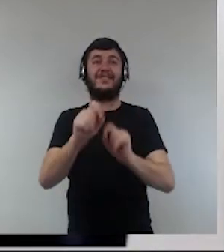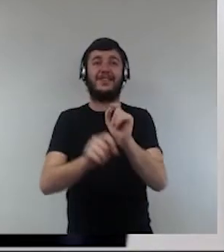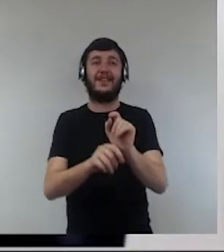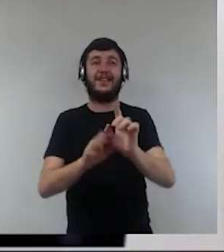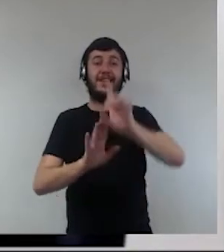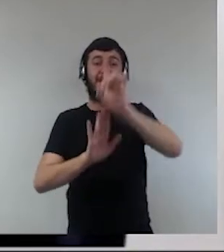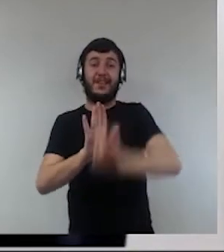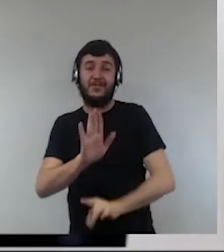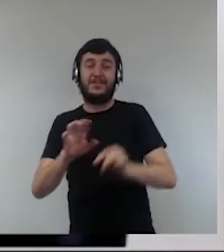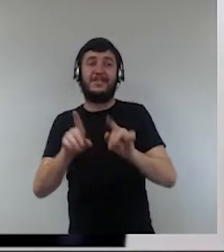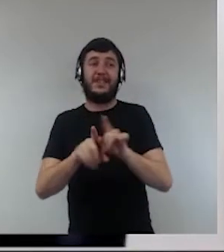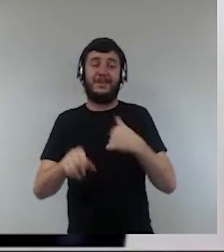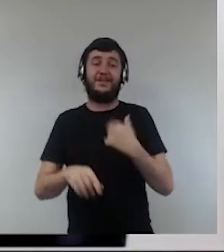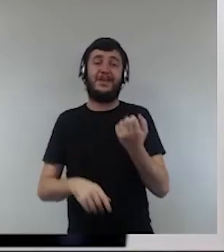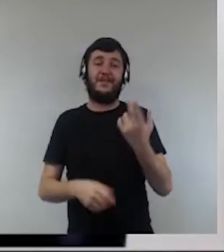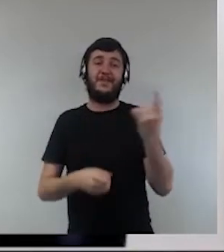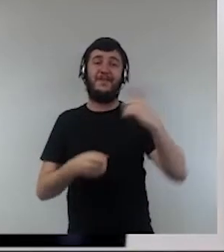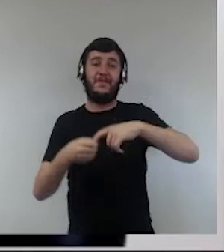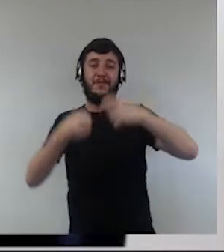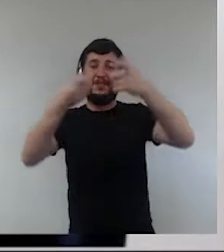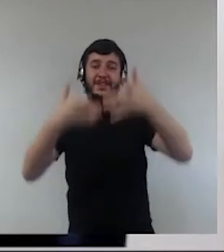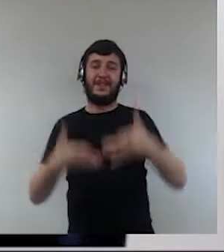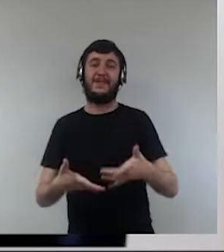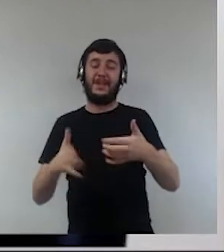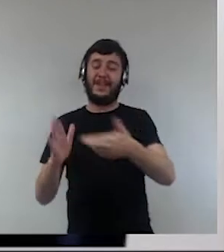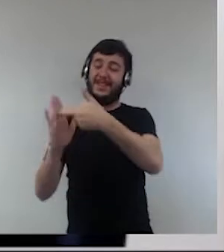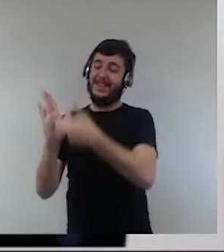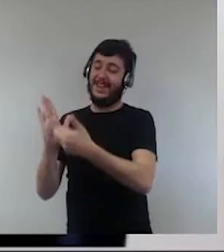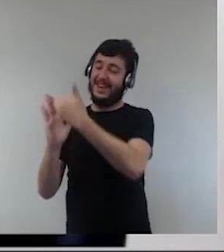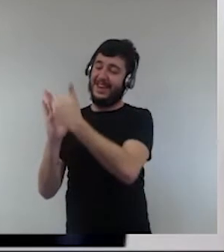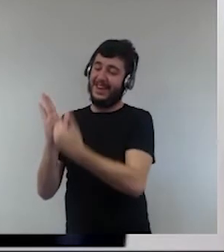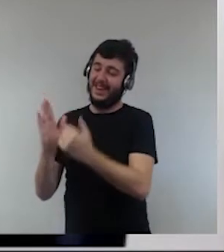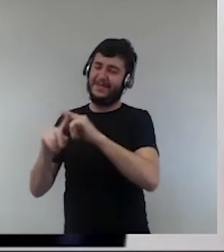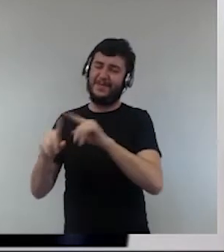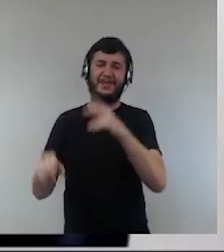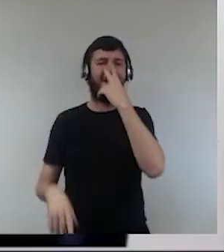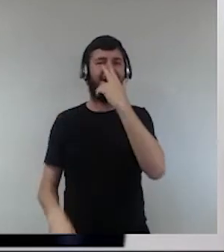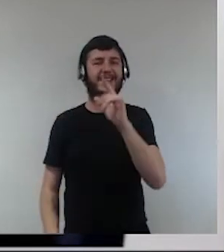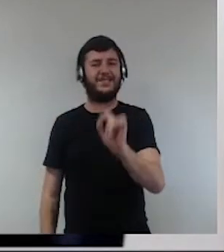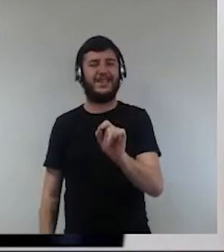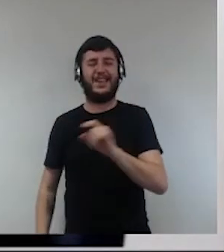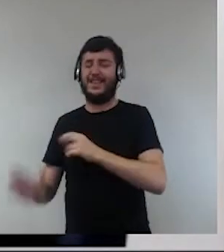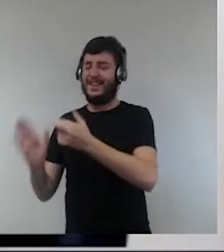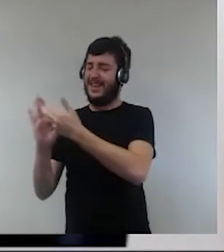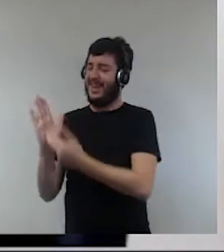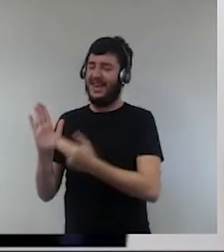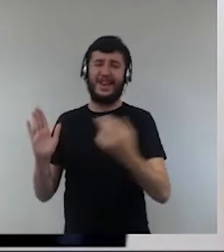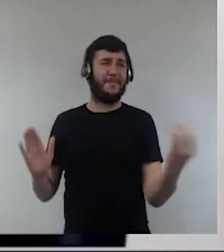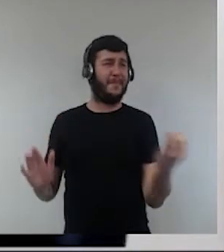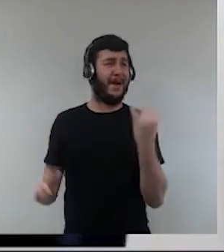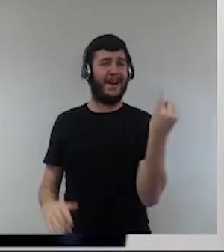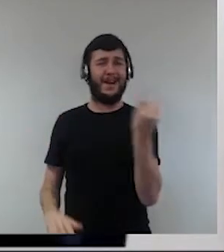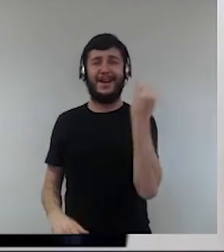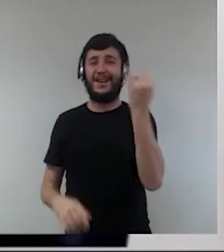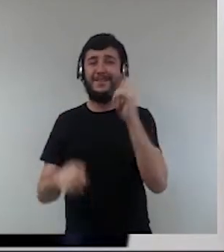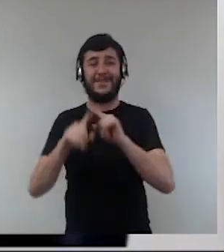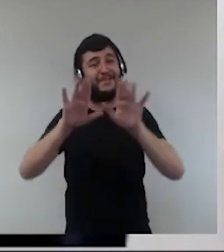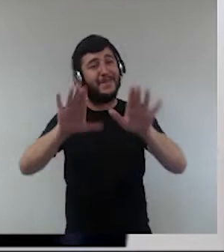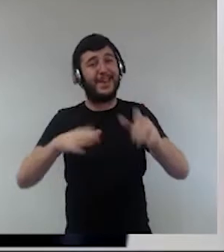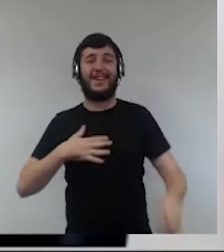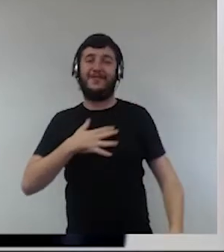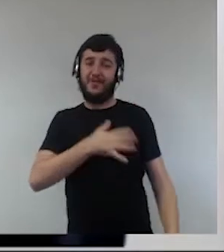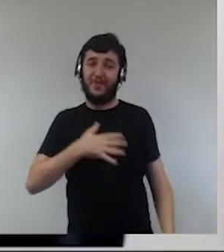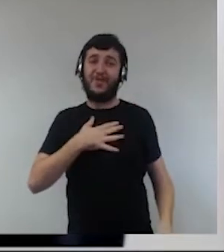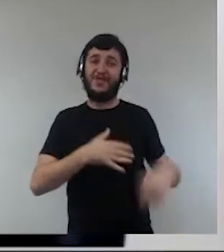volto a falar de princípio, quer me parecer que temos um princípio muito importante, que eu particularmente gosto muito